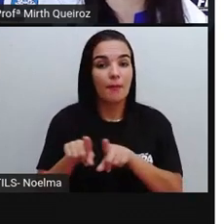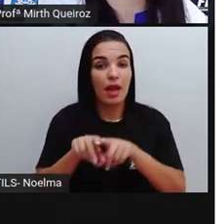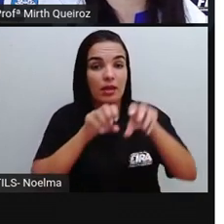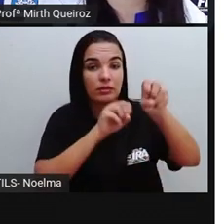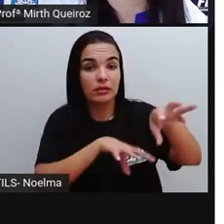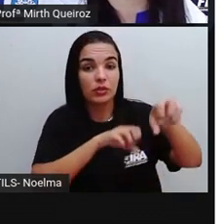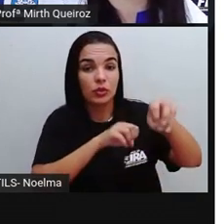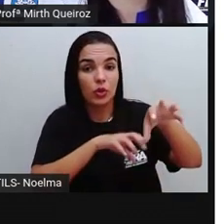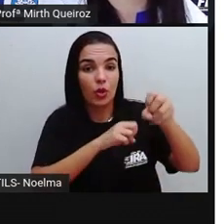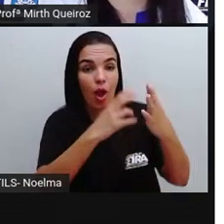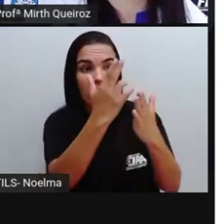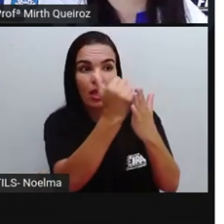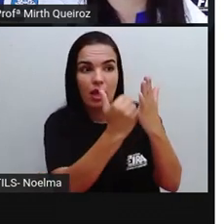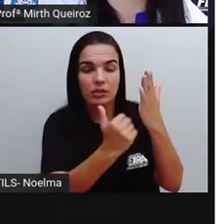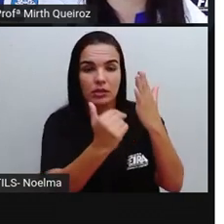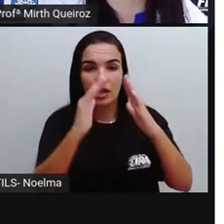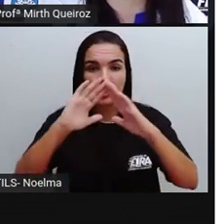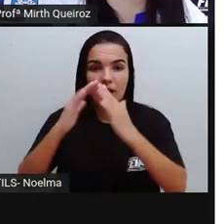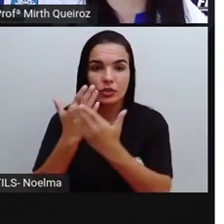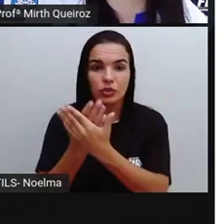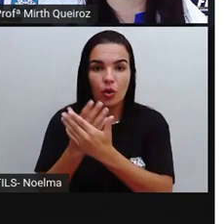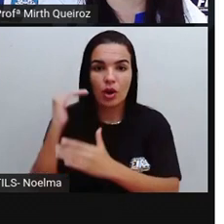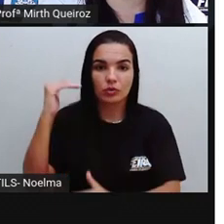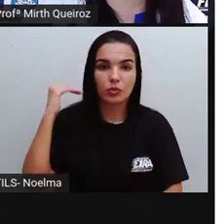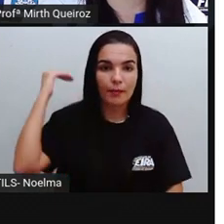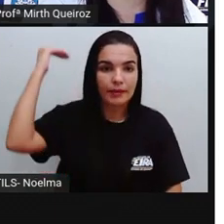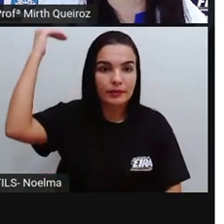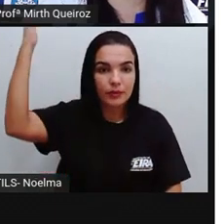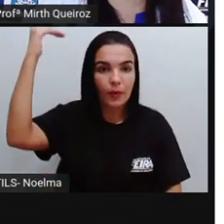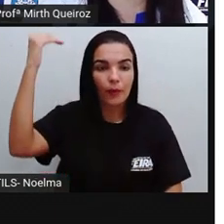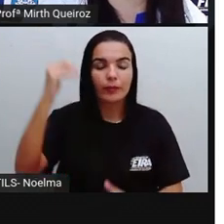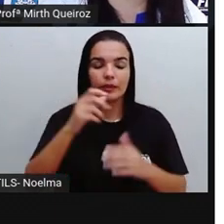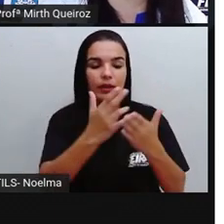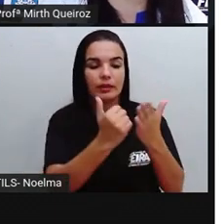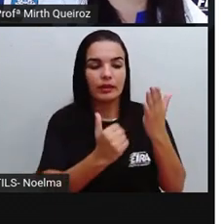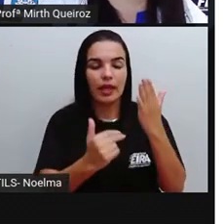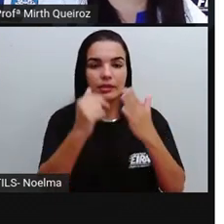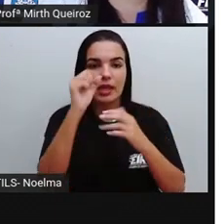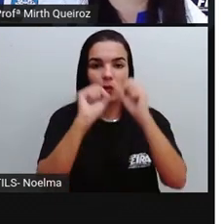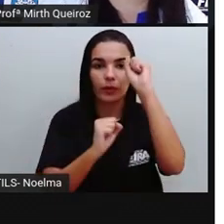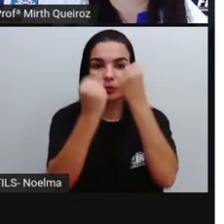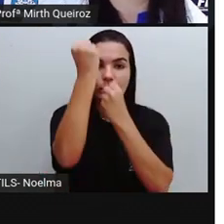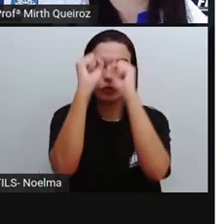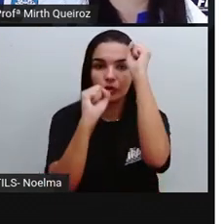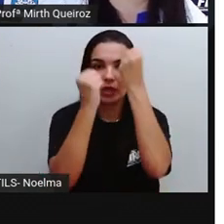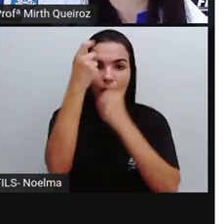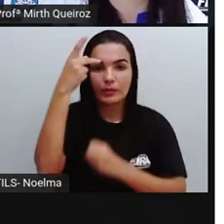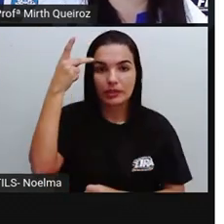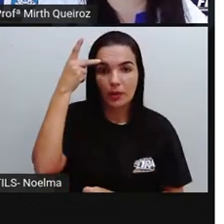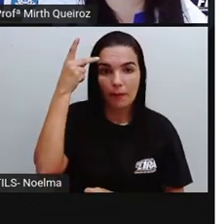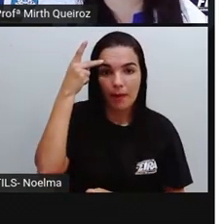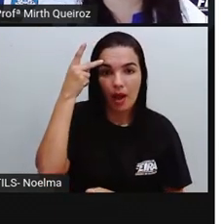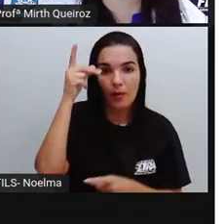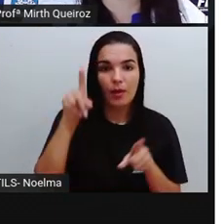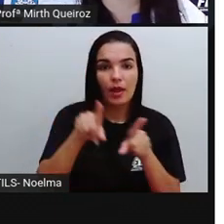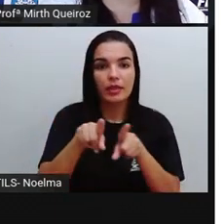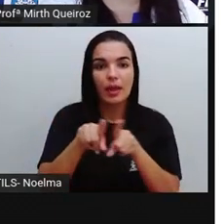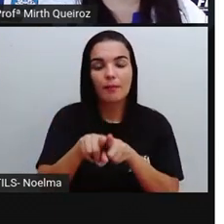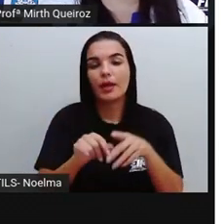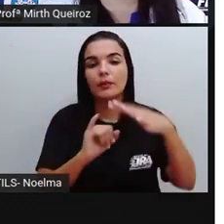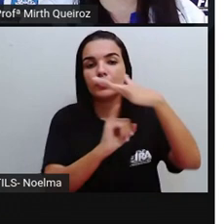Lecionou desenho na Escola Superior de Desenho Industrial de Ribeirão Preto e no Instituto de Artes e